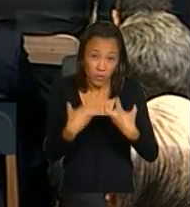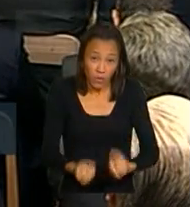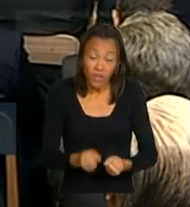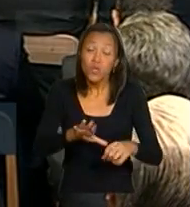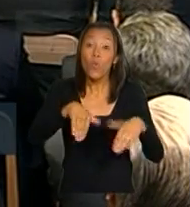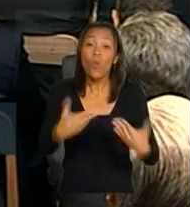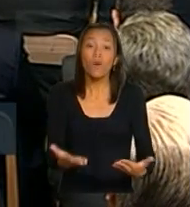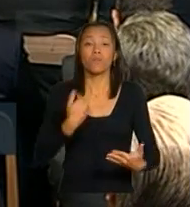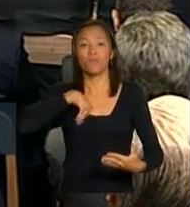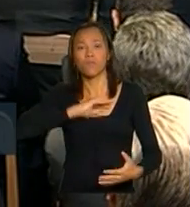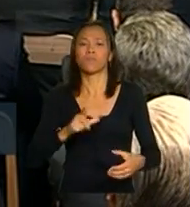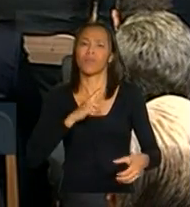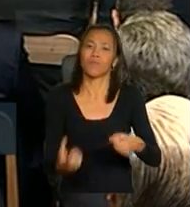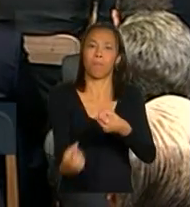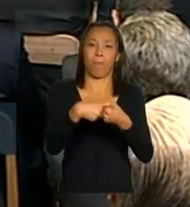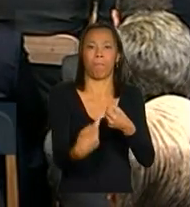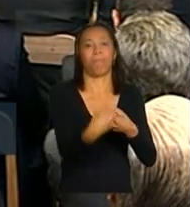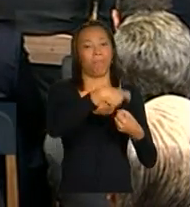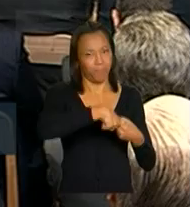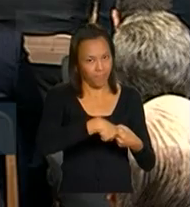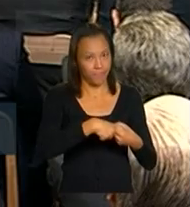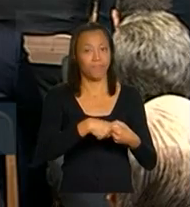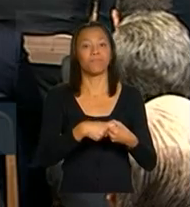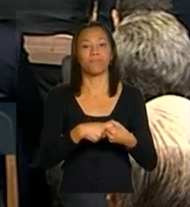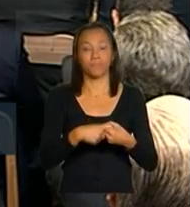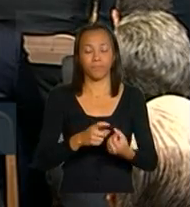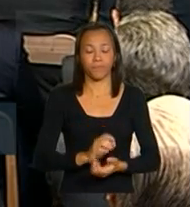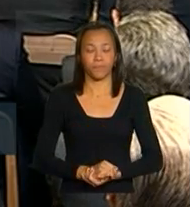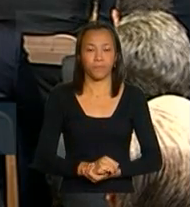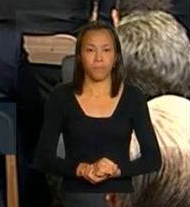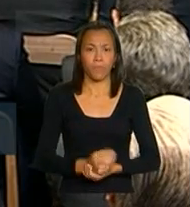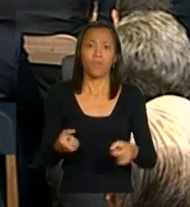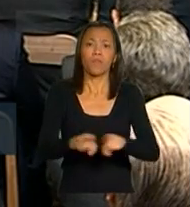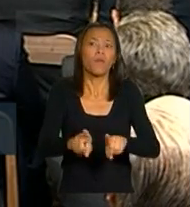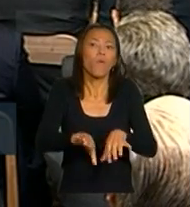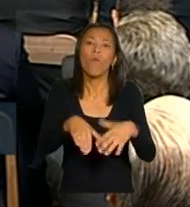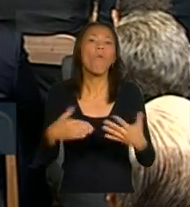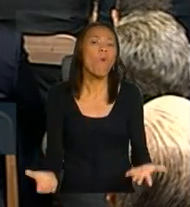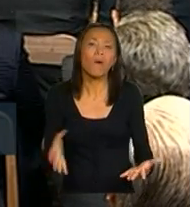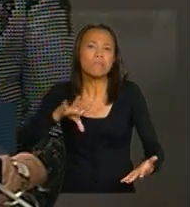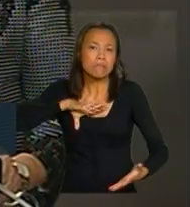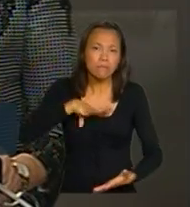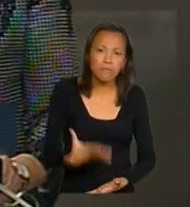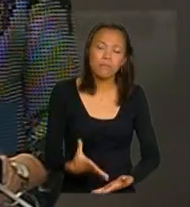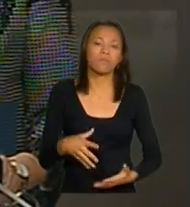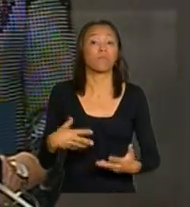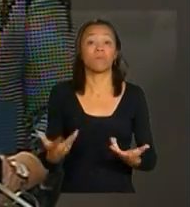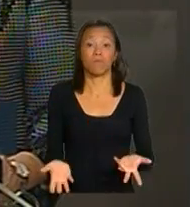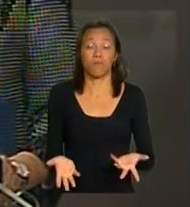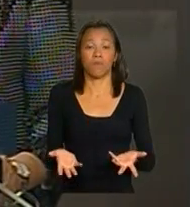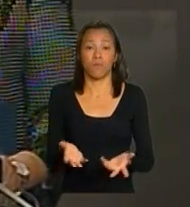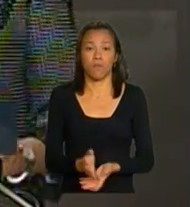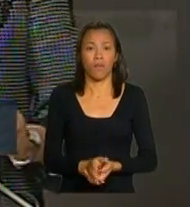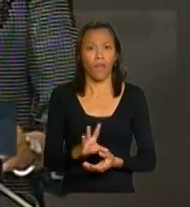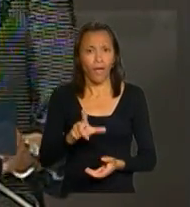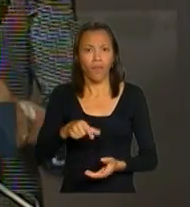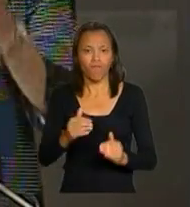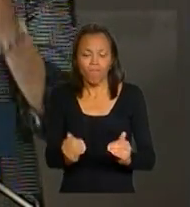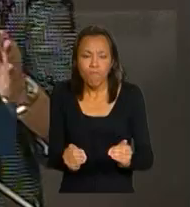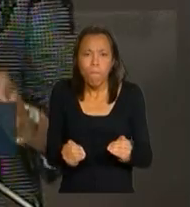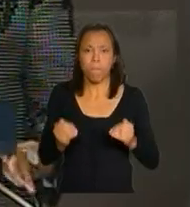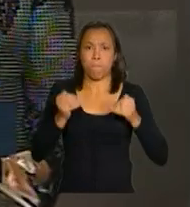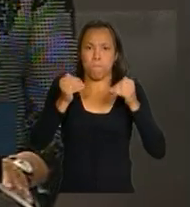em conjunto com parceiros. E qual era esse desafio? É dar um